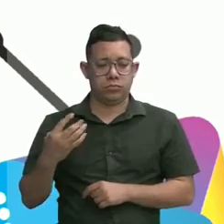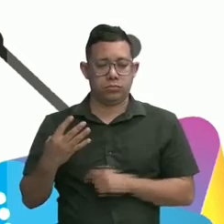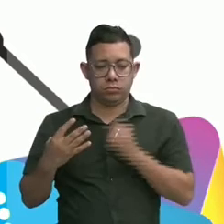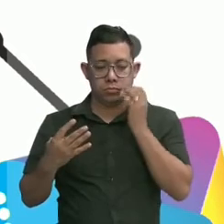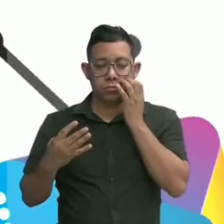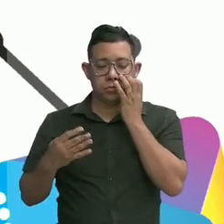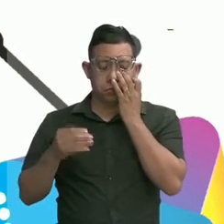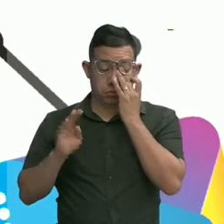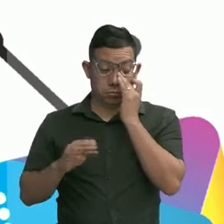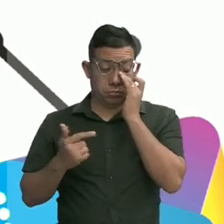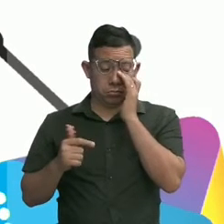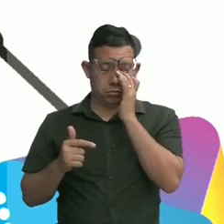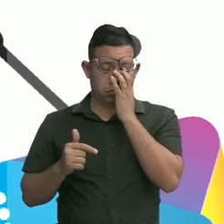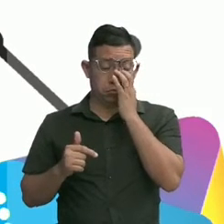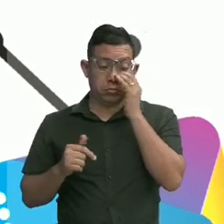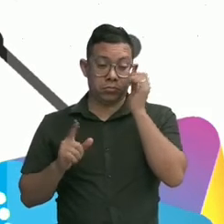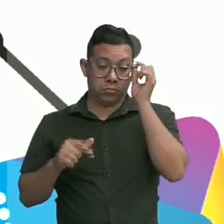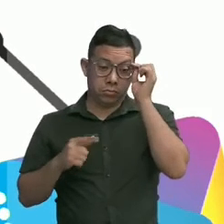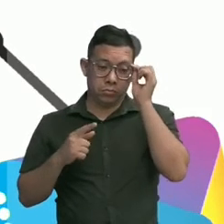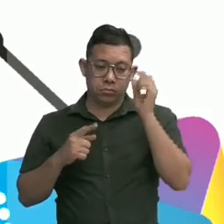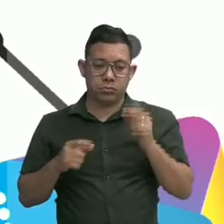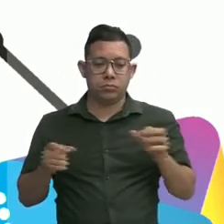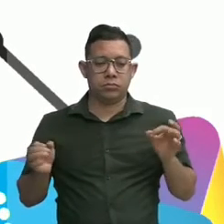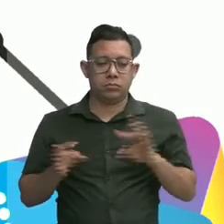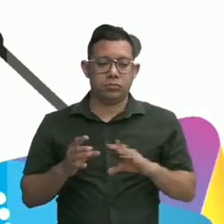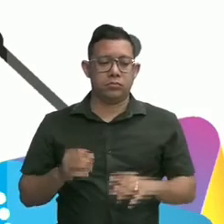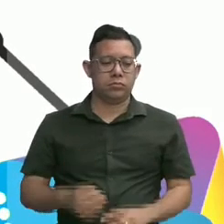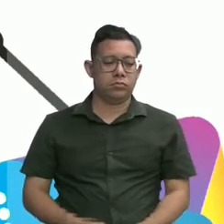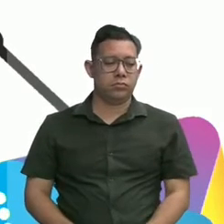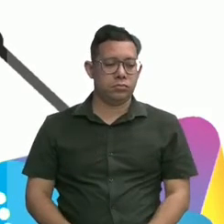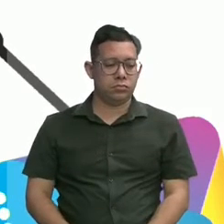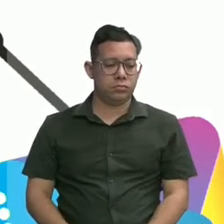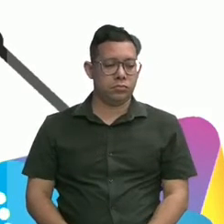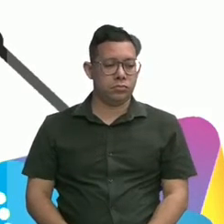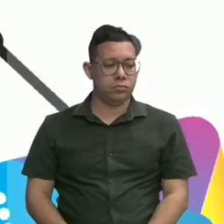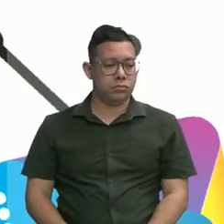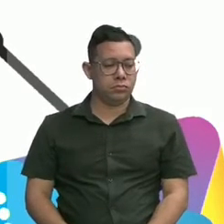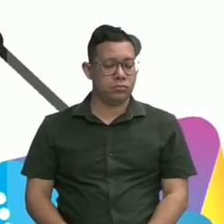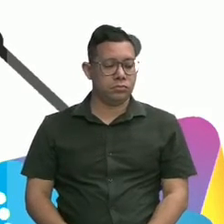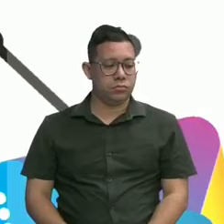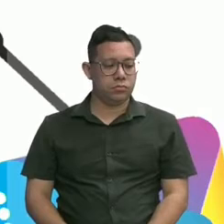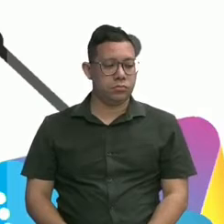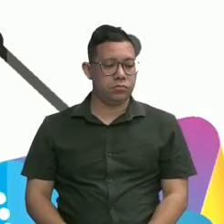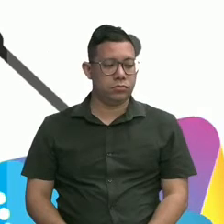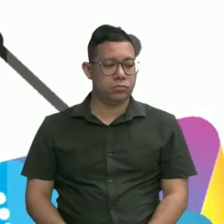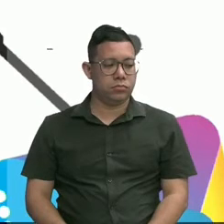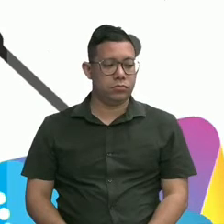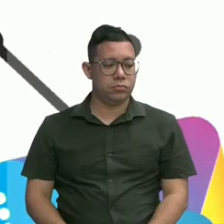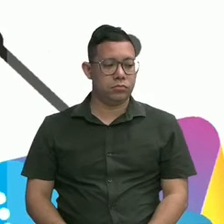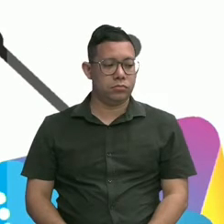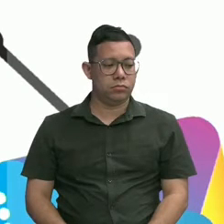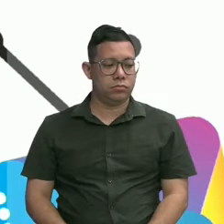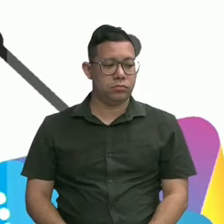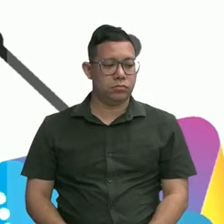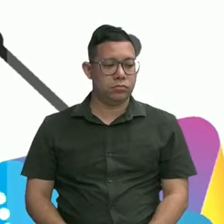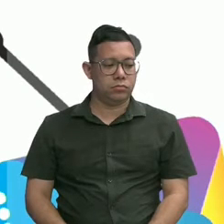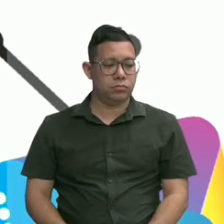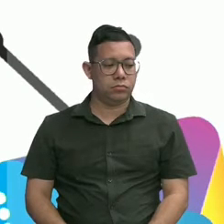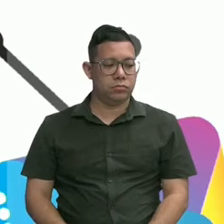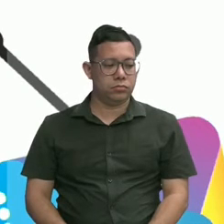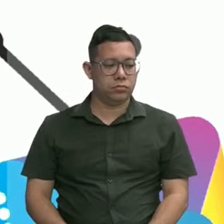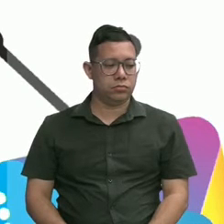-4 Então ela é incompleta Tá certo gente então essa foi a correção dessa questão